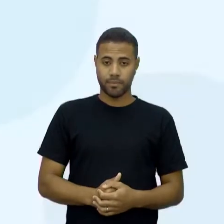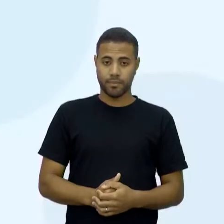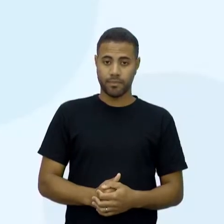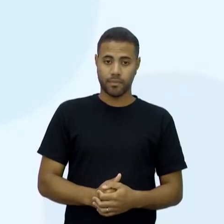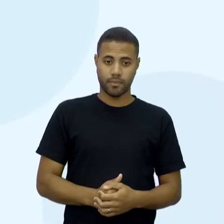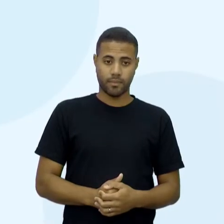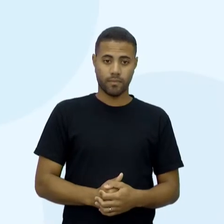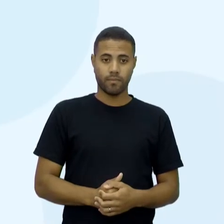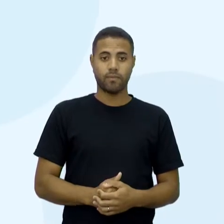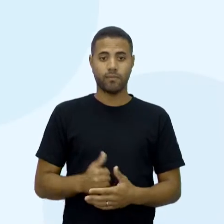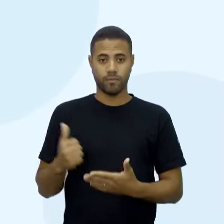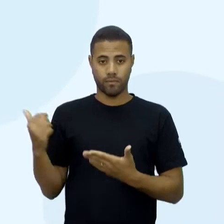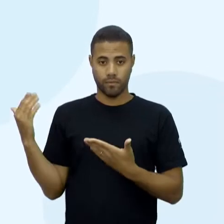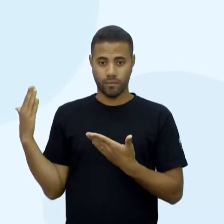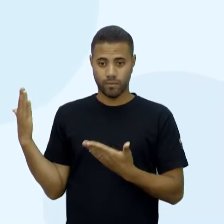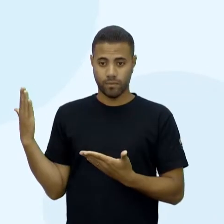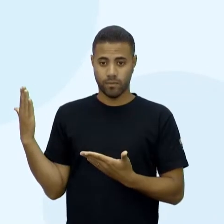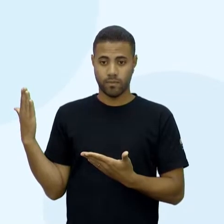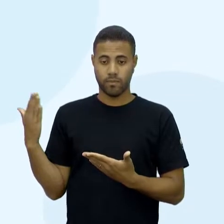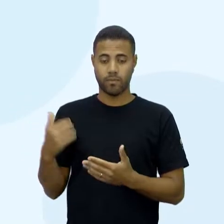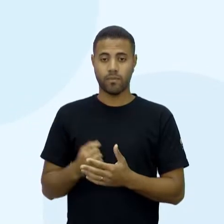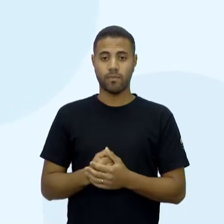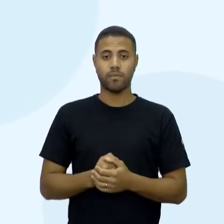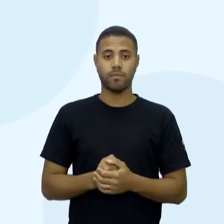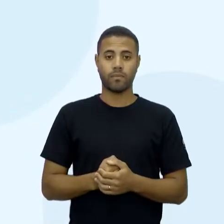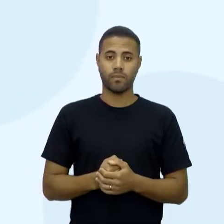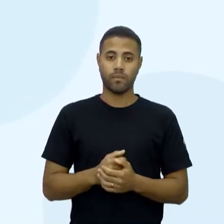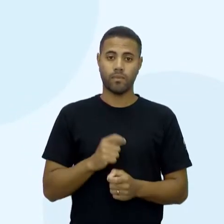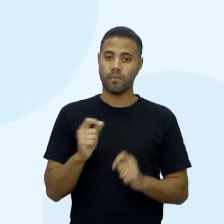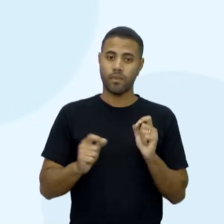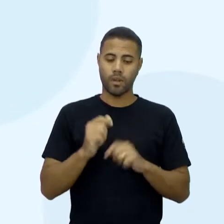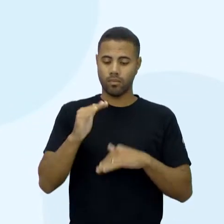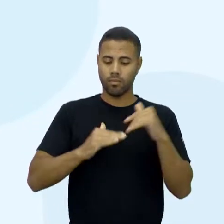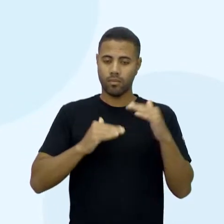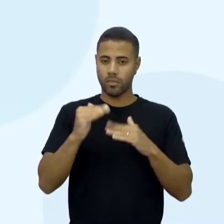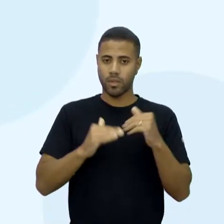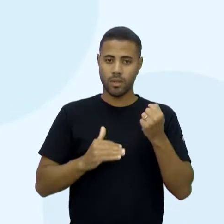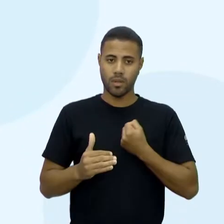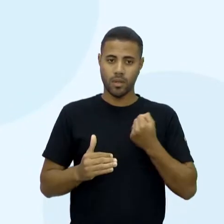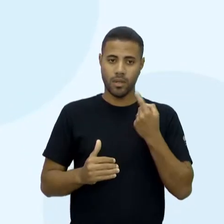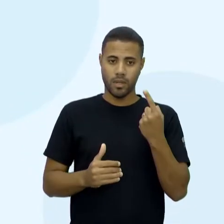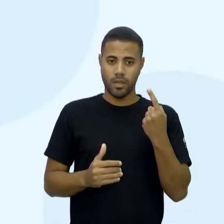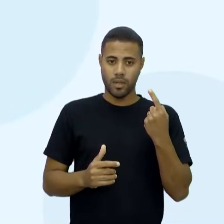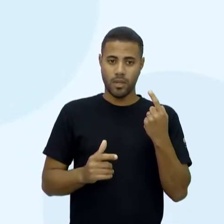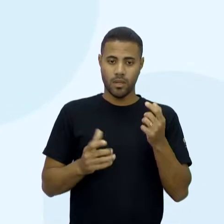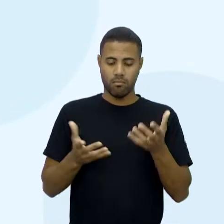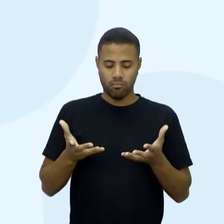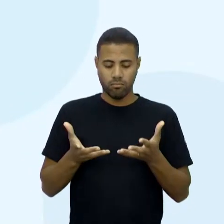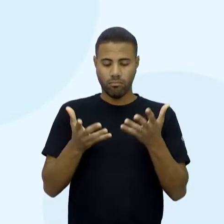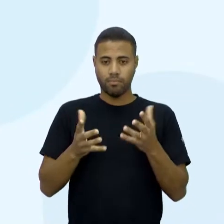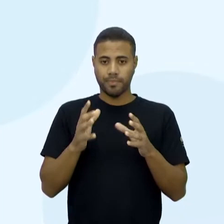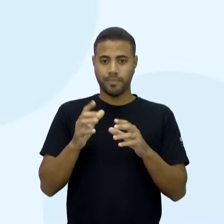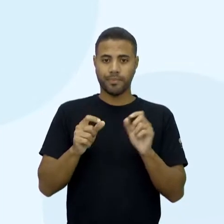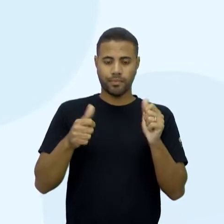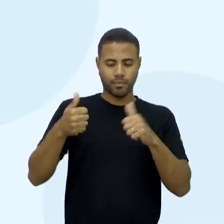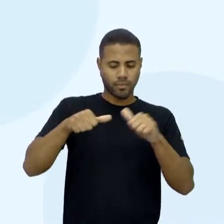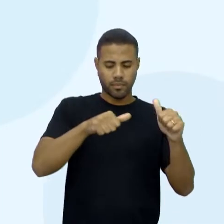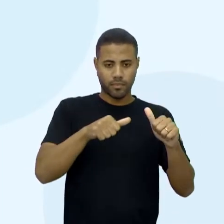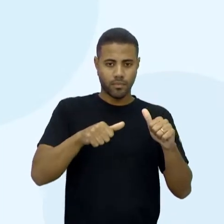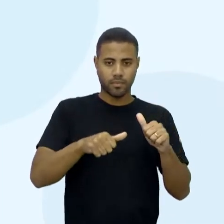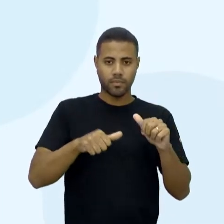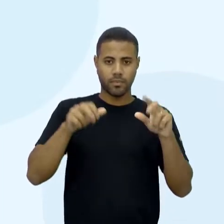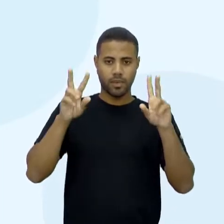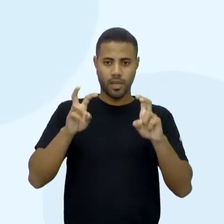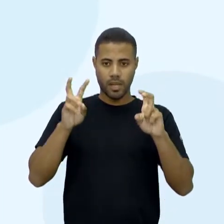Habilidades na tela. A nossa habilidade número 1 é levantar e testar hipóteses sobre